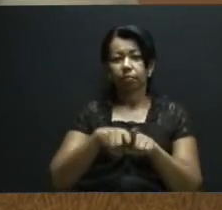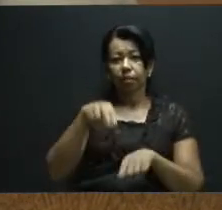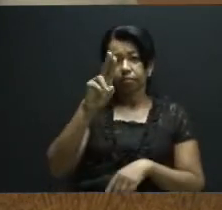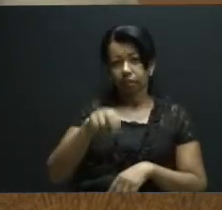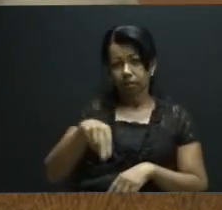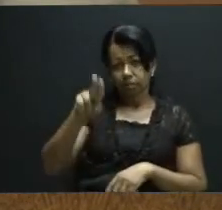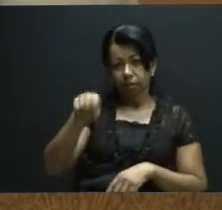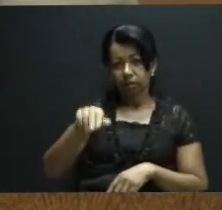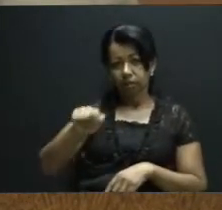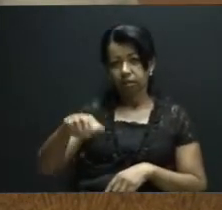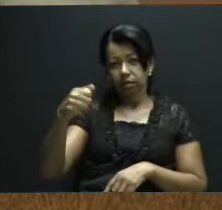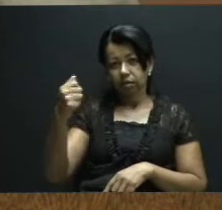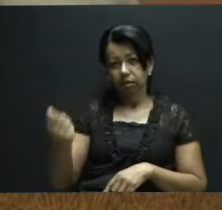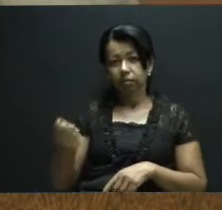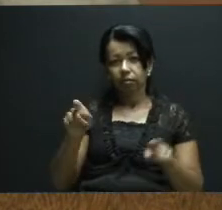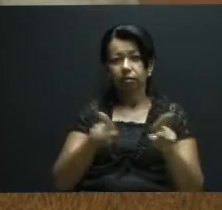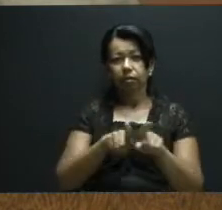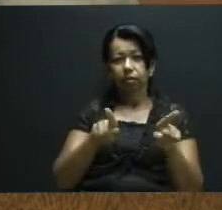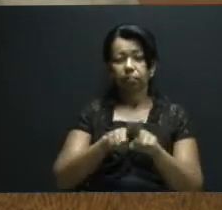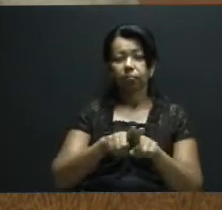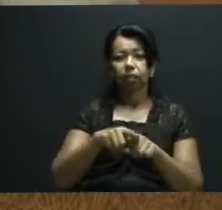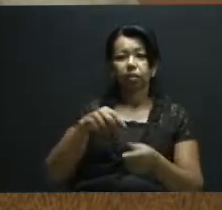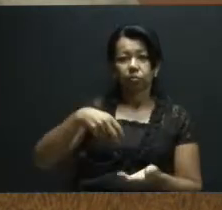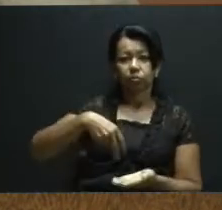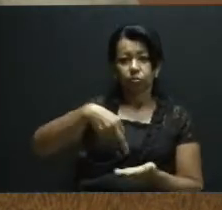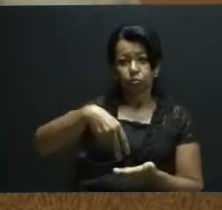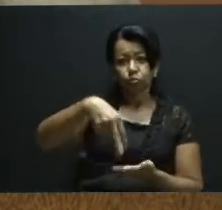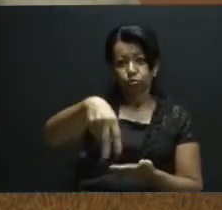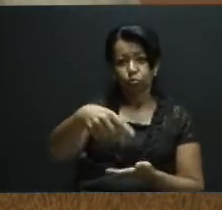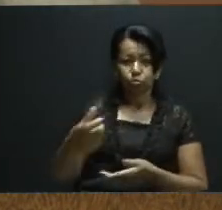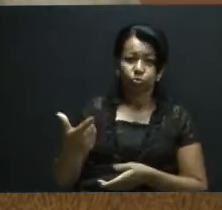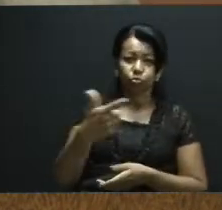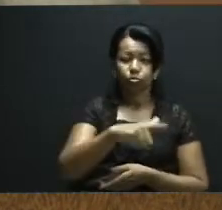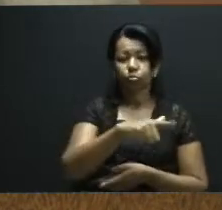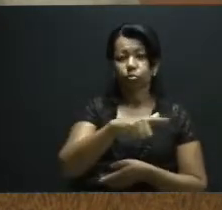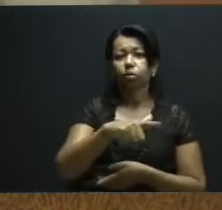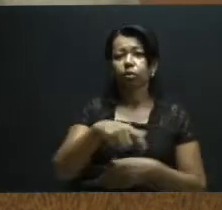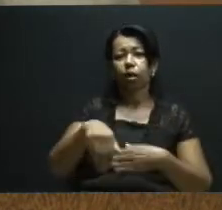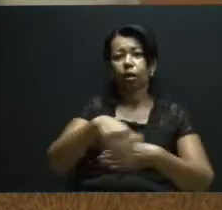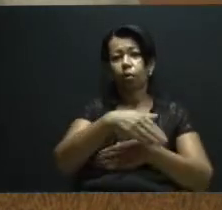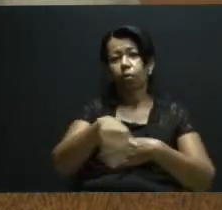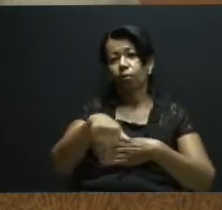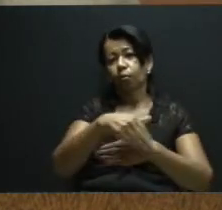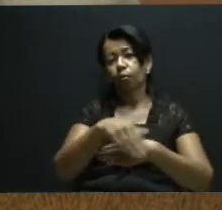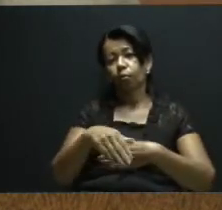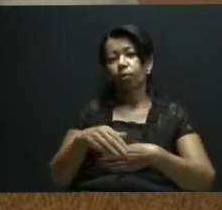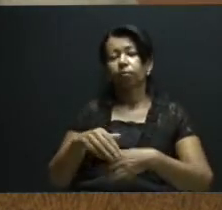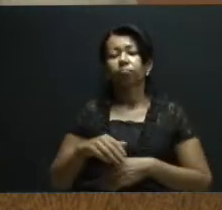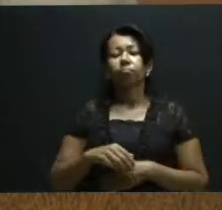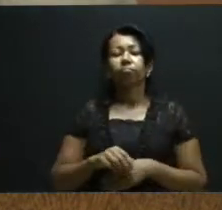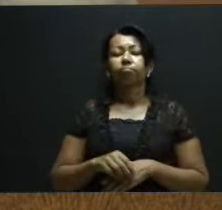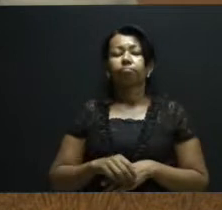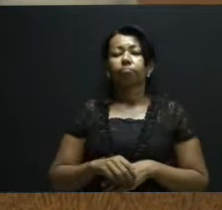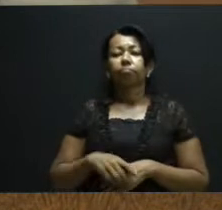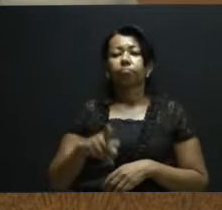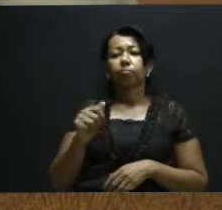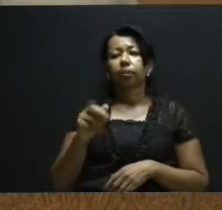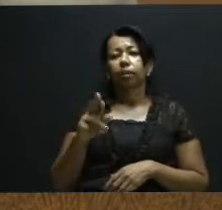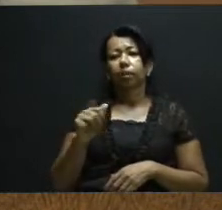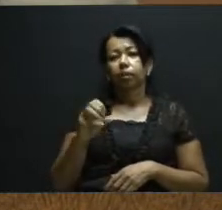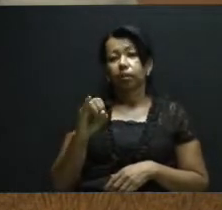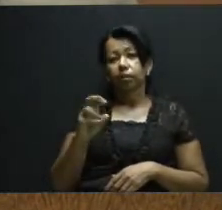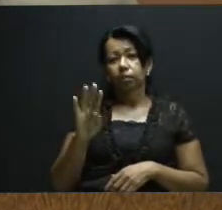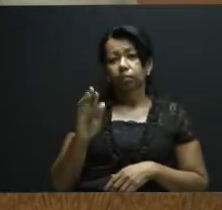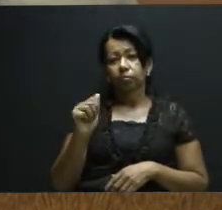de tráfego de pedestres na faixa de pedestres na avenida o oxi tom luís com a rua paraíba no